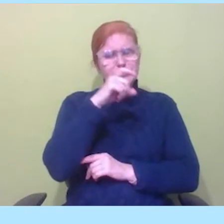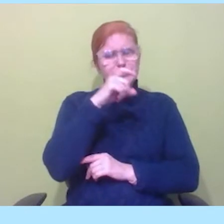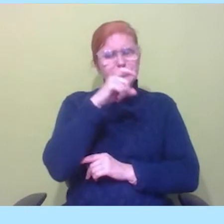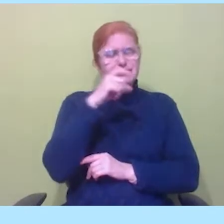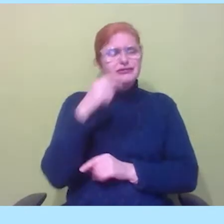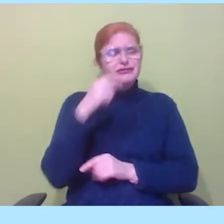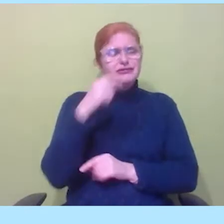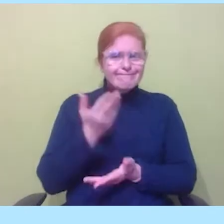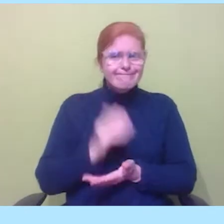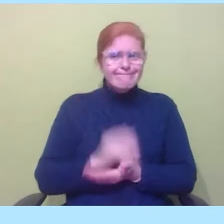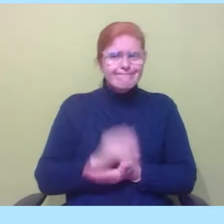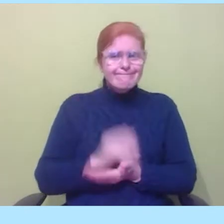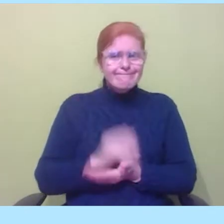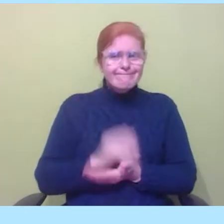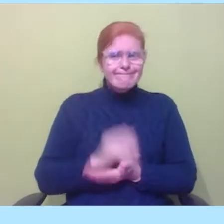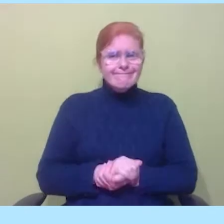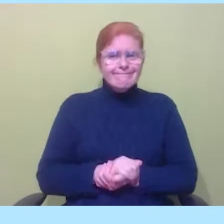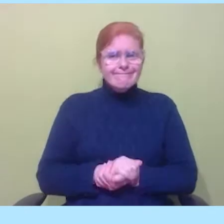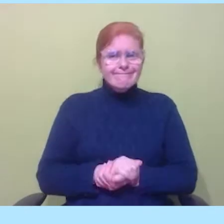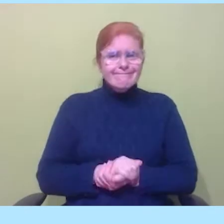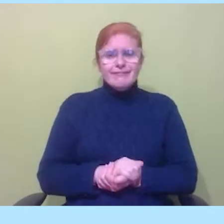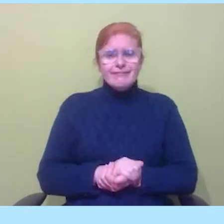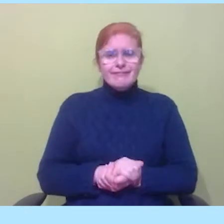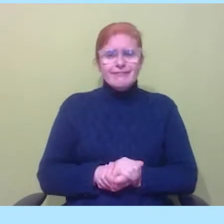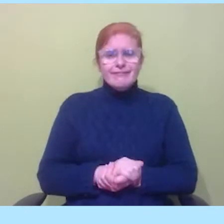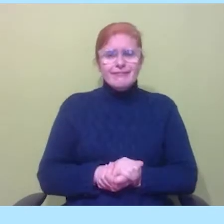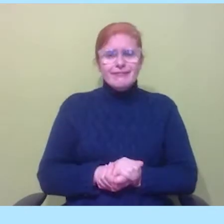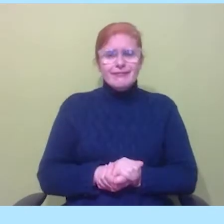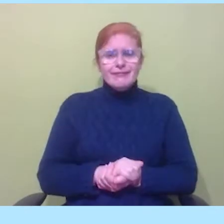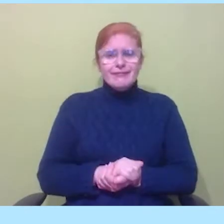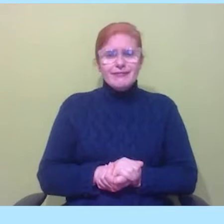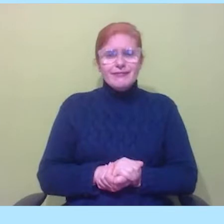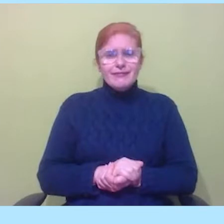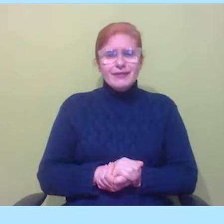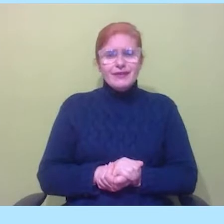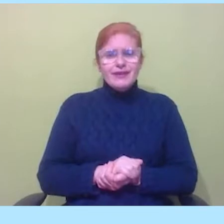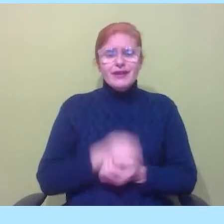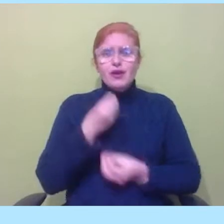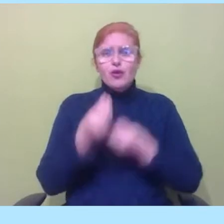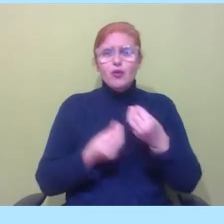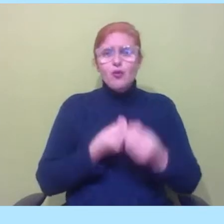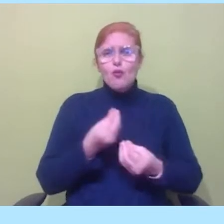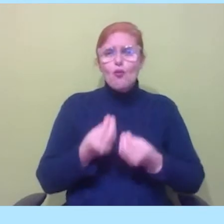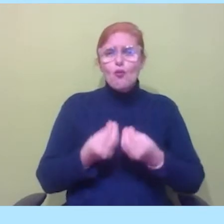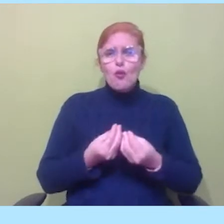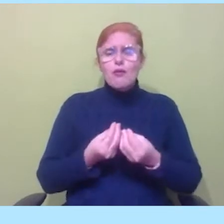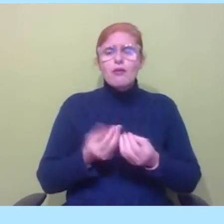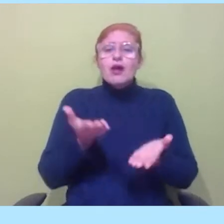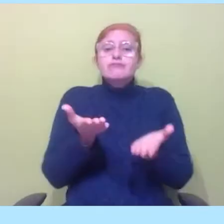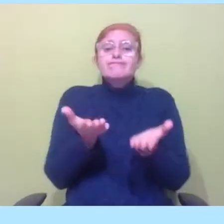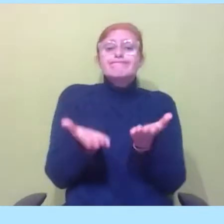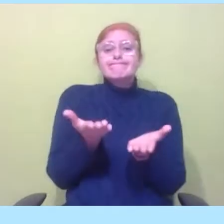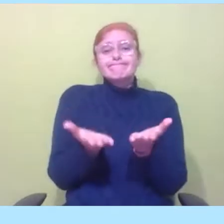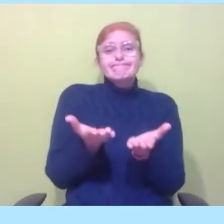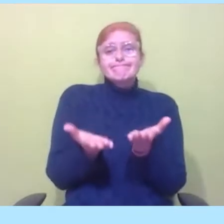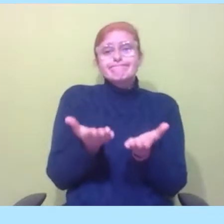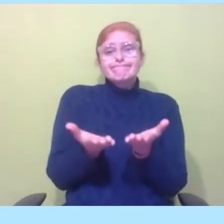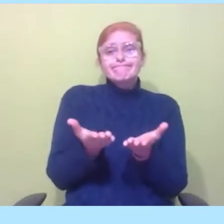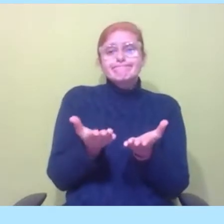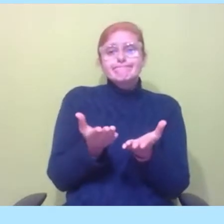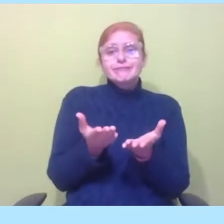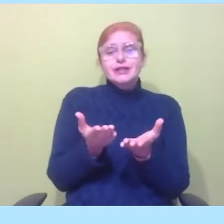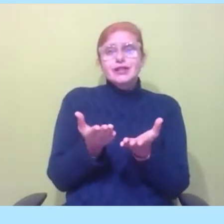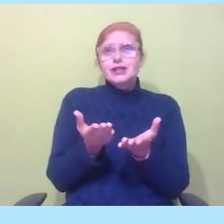como reequilibrar isso de uma forma que seja palpável. Realmente é